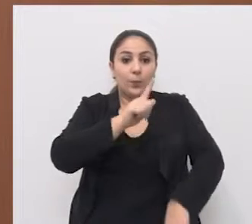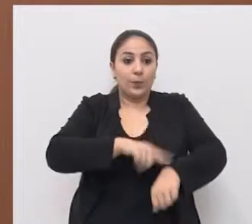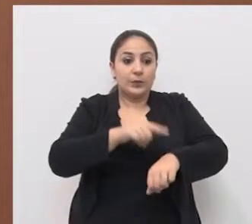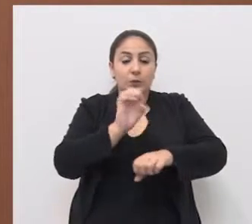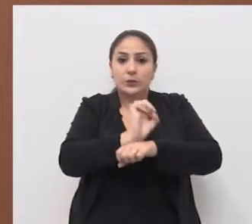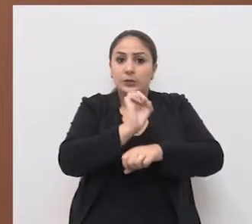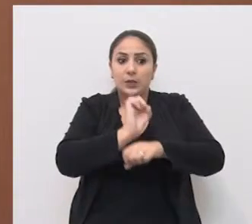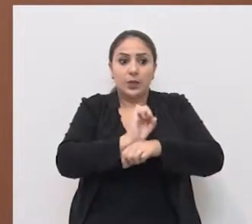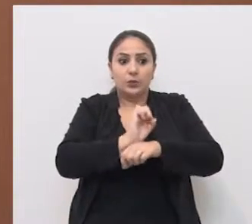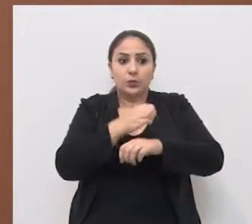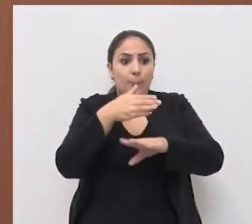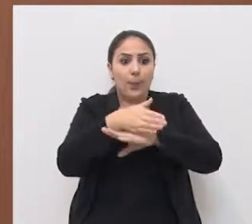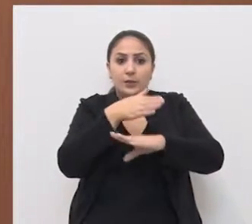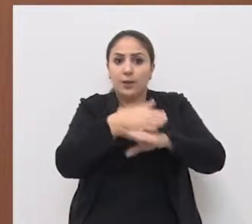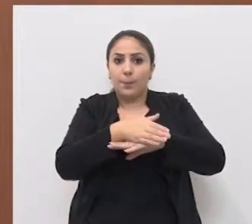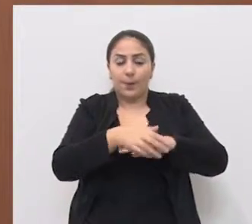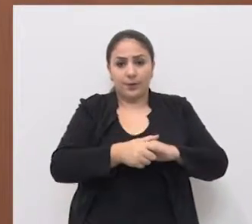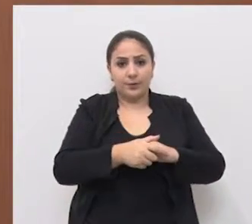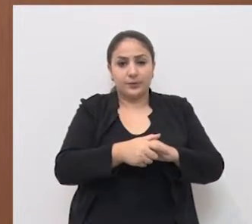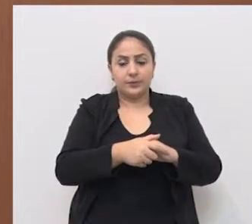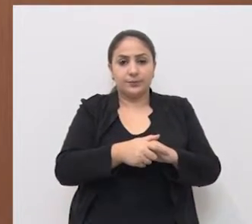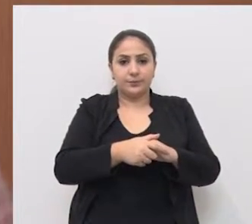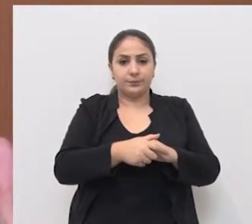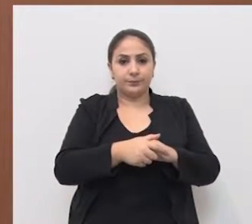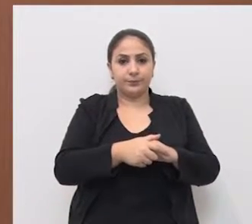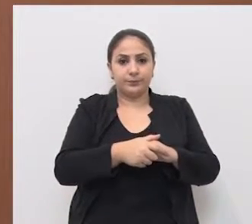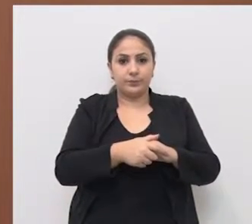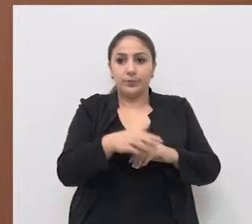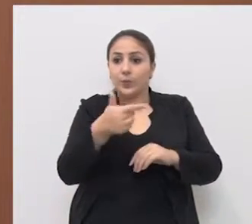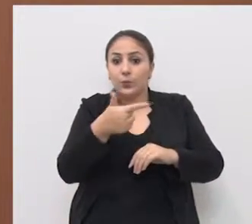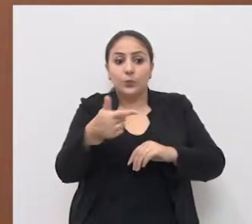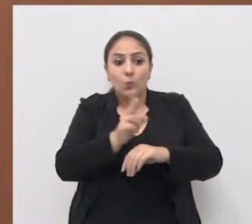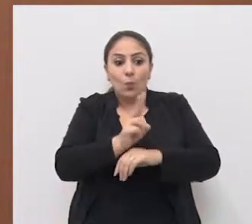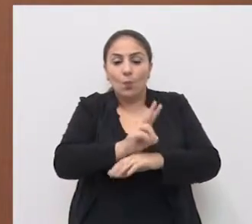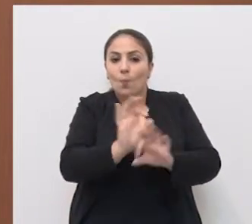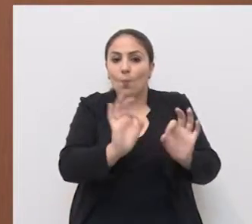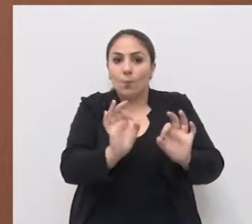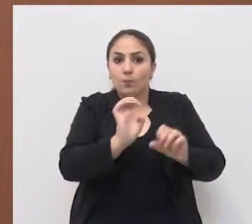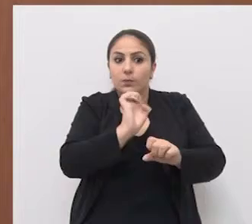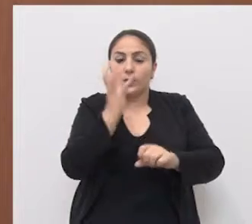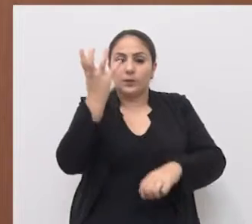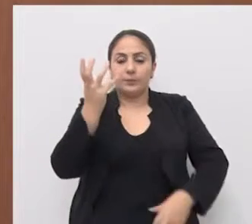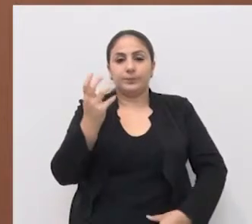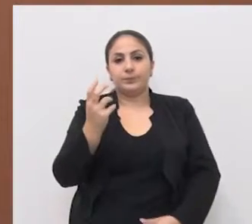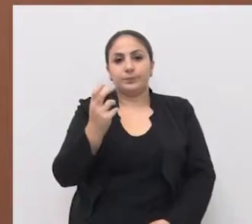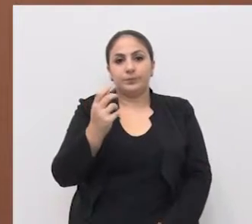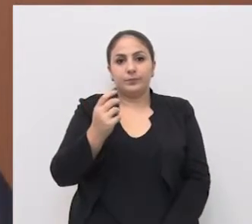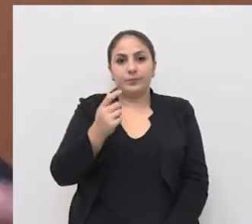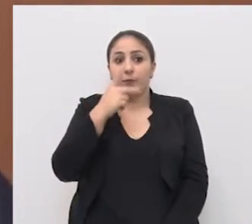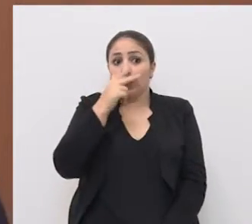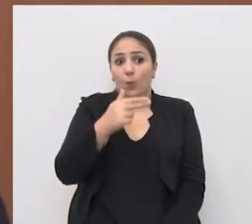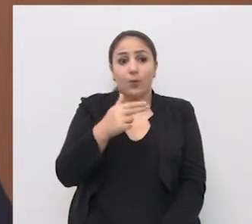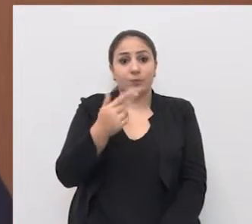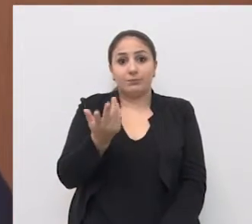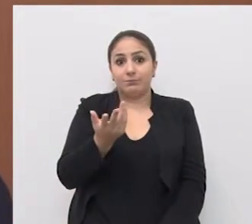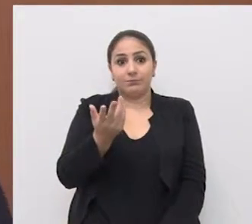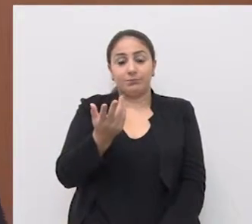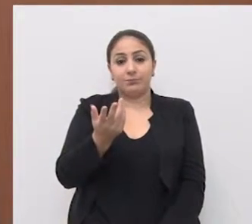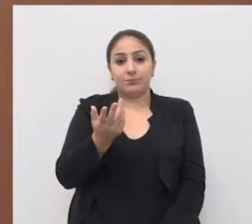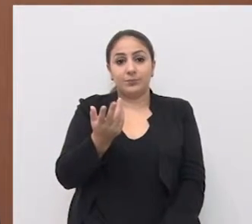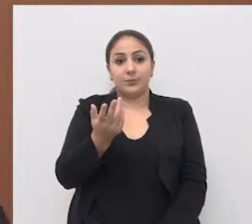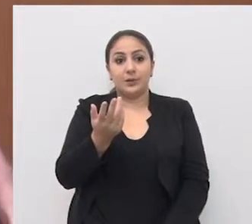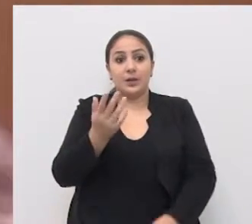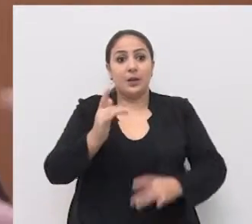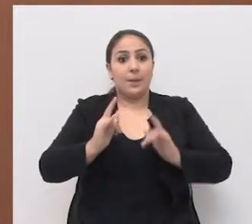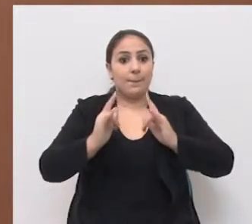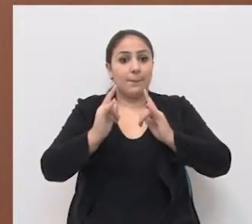Janeiro, quando o Estado não está presente, quando não existe fiscalização acontecendo, né? Caiu,